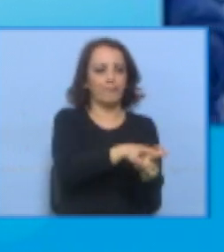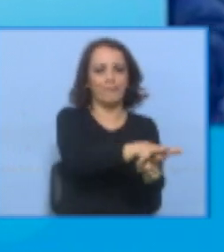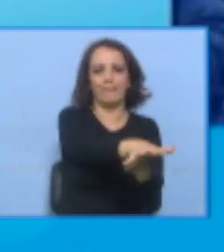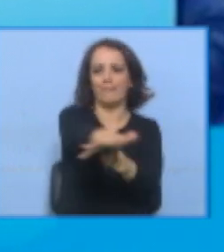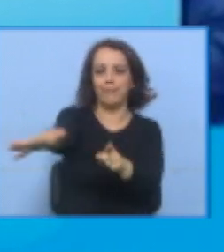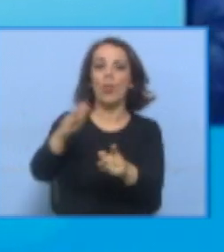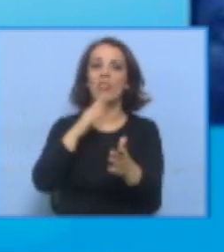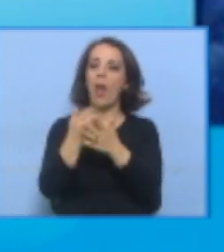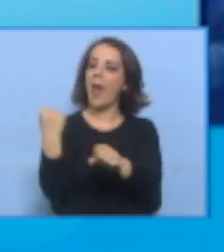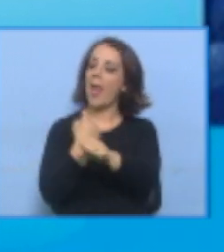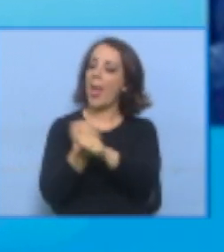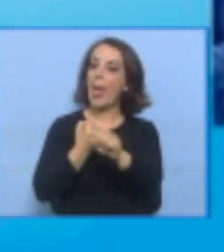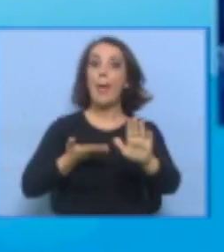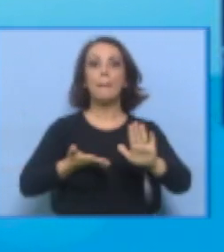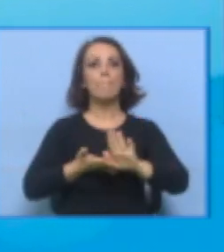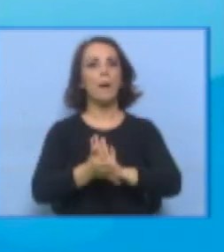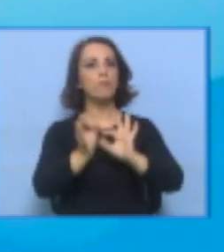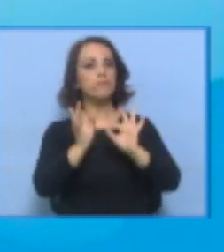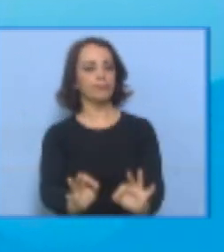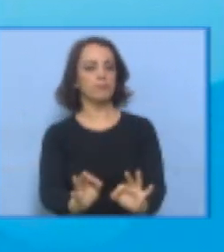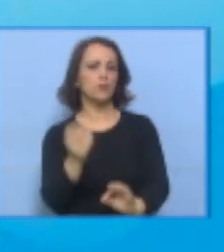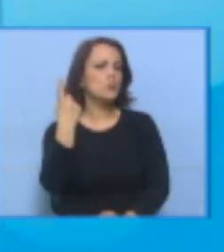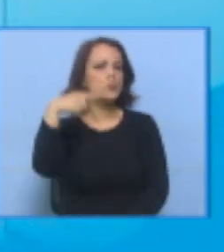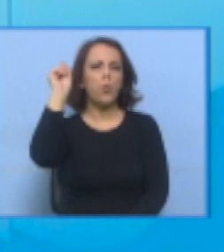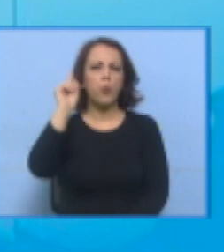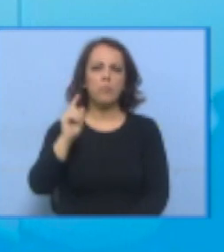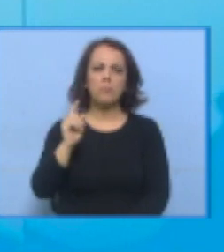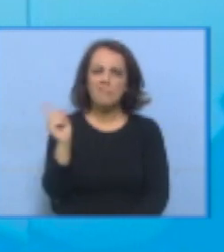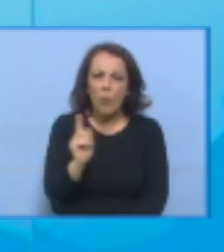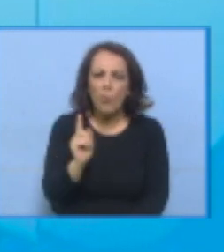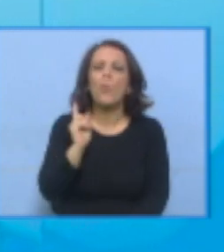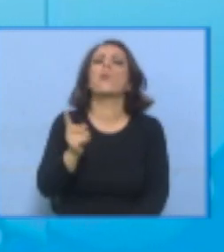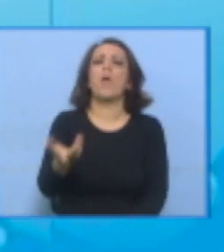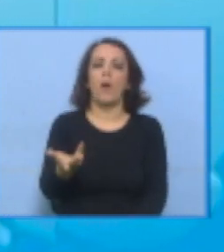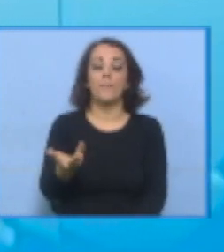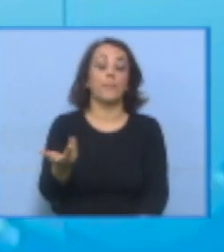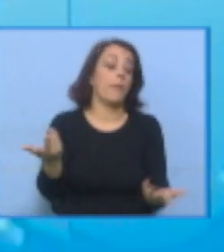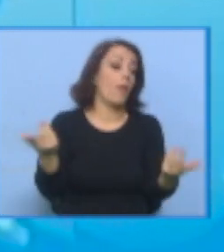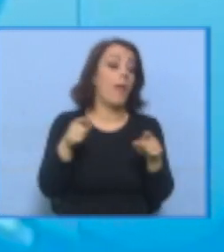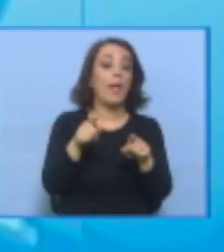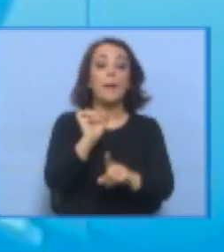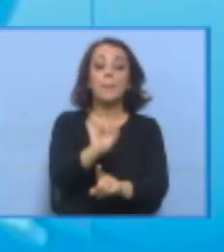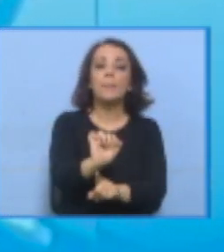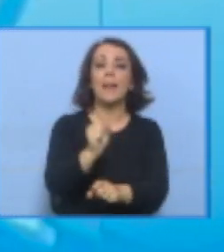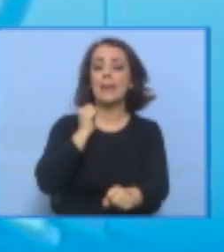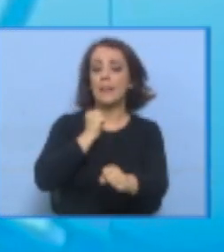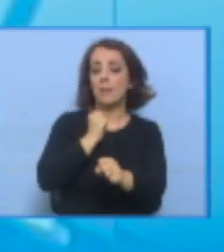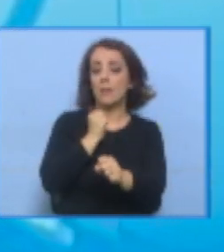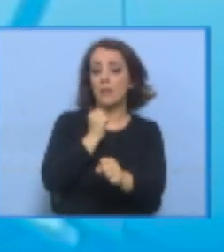não criam empregos, não têm empregos, não são empregos. Então são o quê? O que acontece ali são